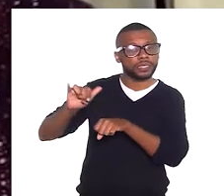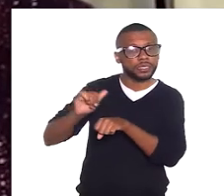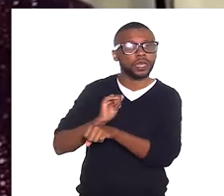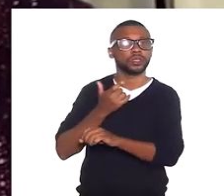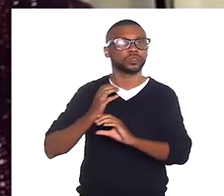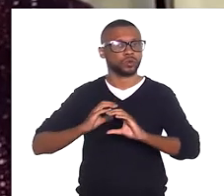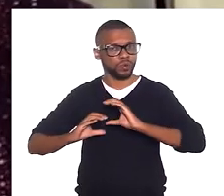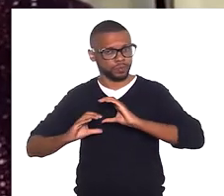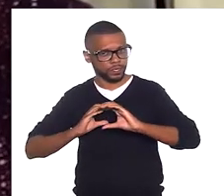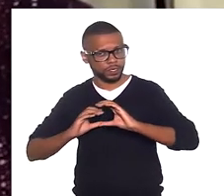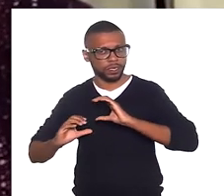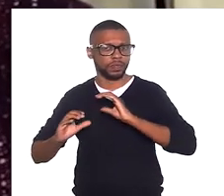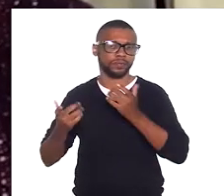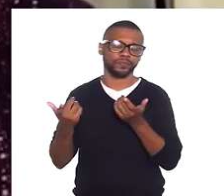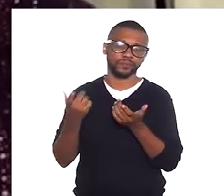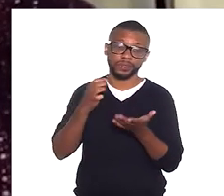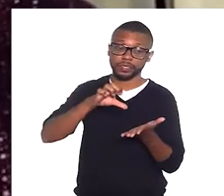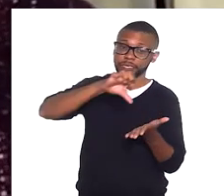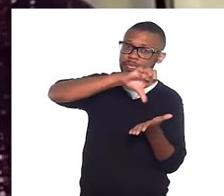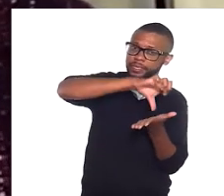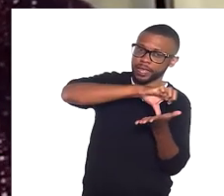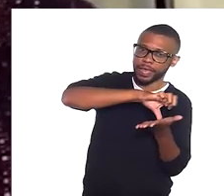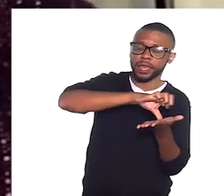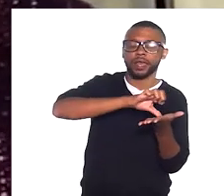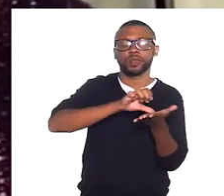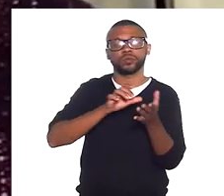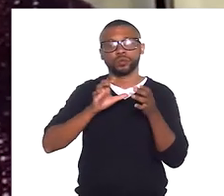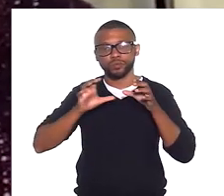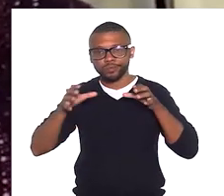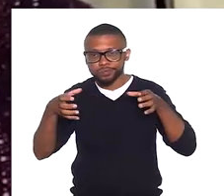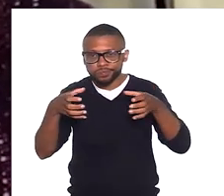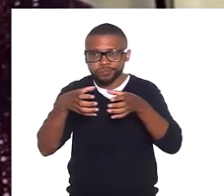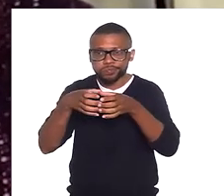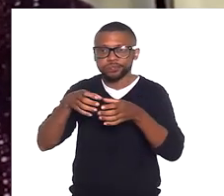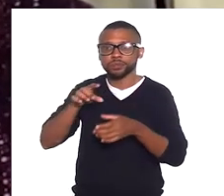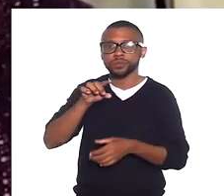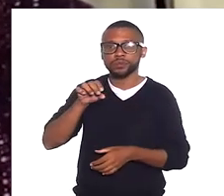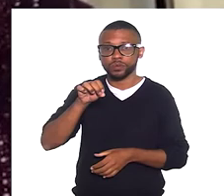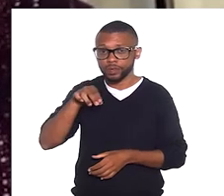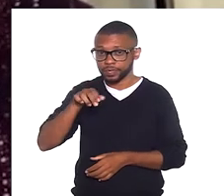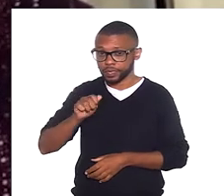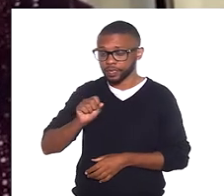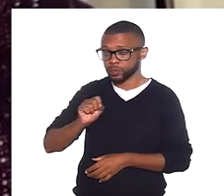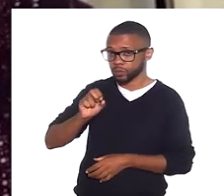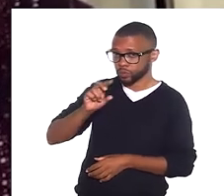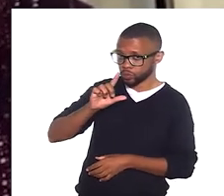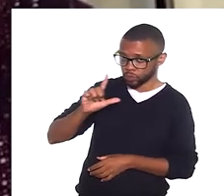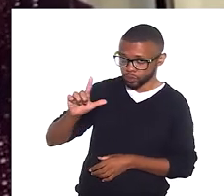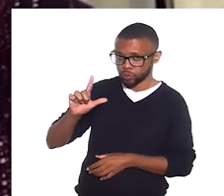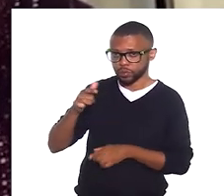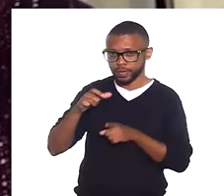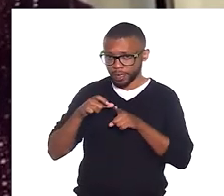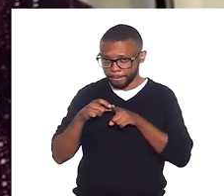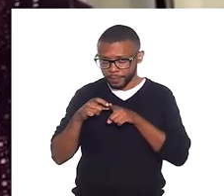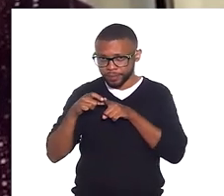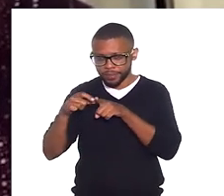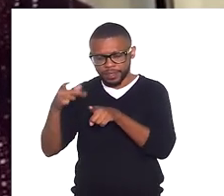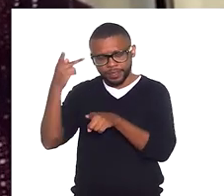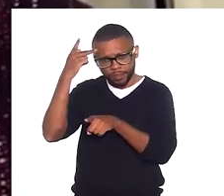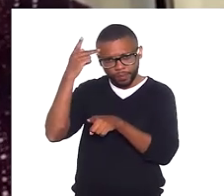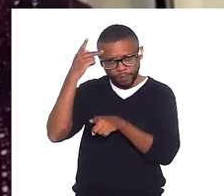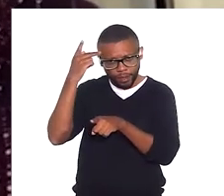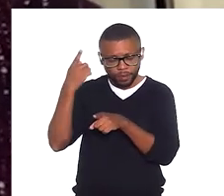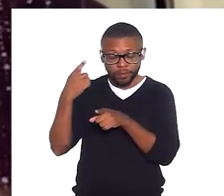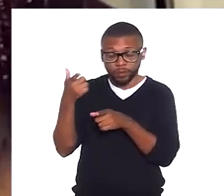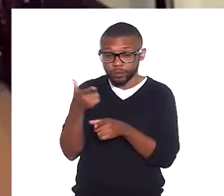apoiando estratégias de comunicação de telecentros e comunicação comunitária na Zona Sul da cidade de São Paulo, na periferia da